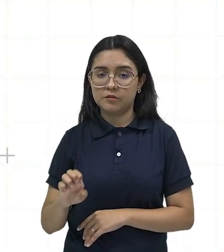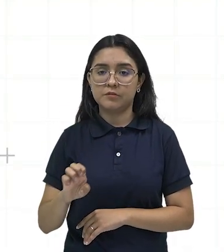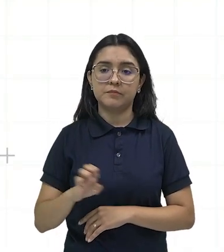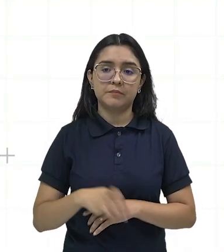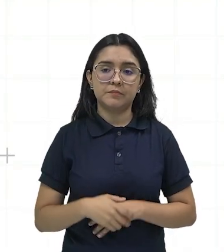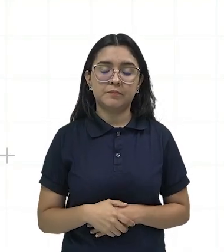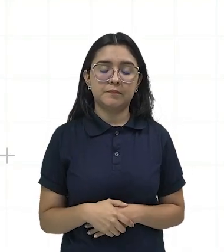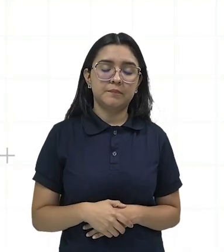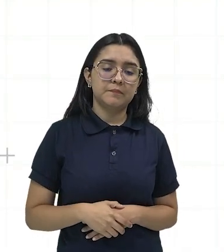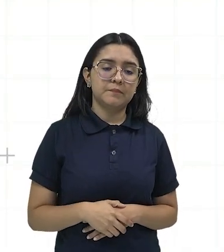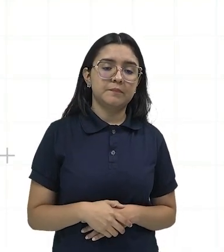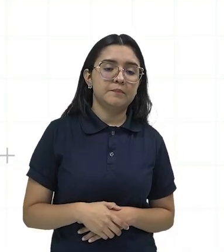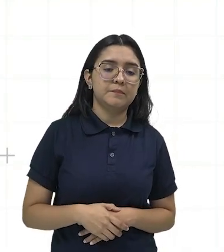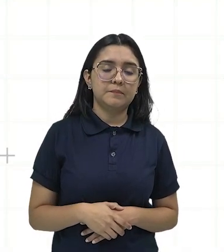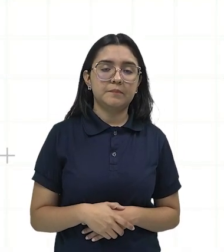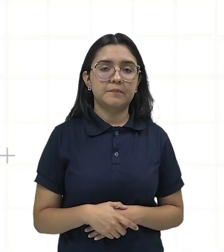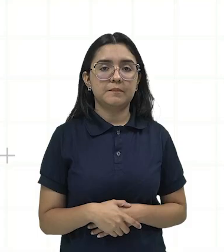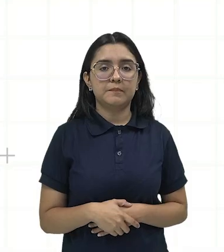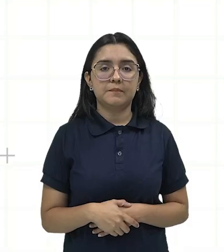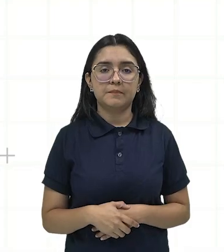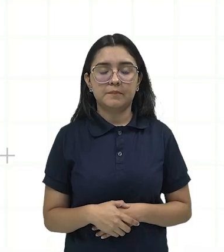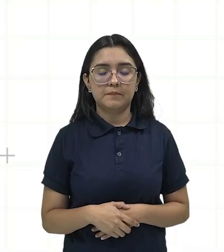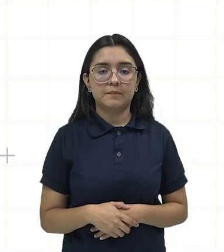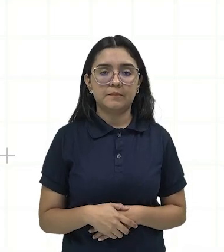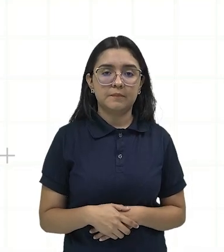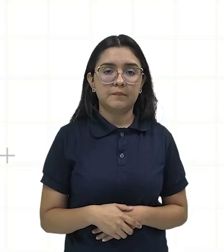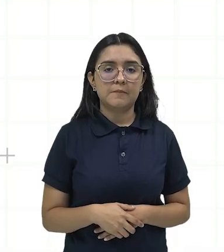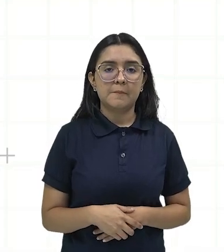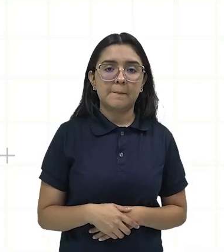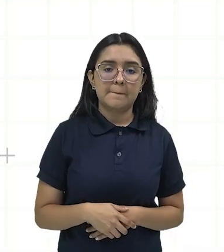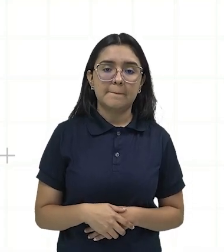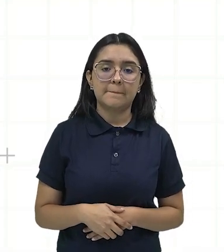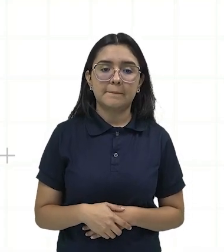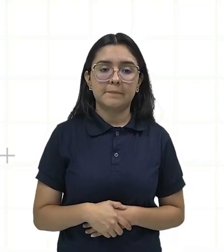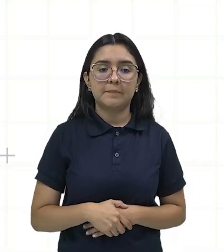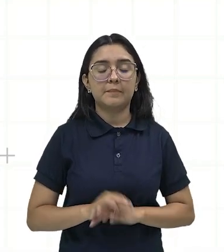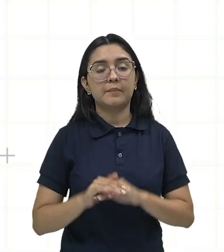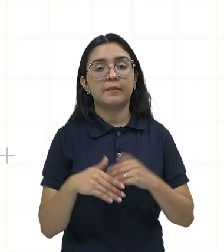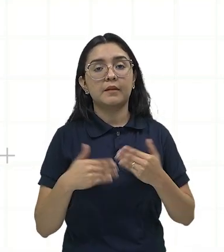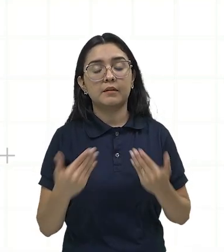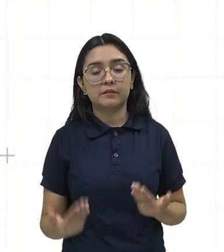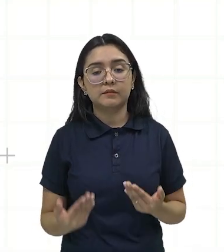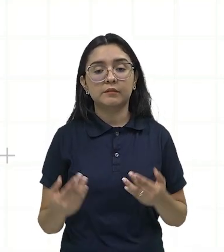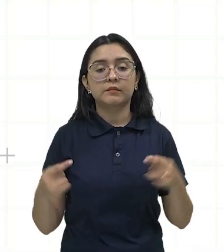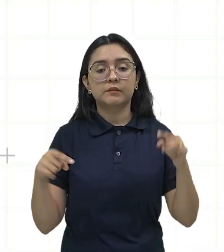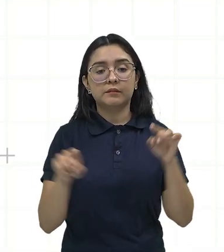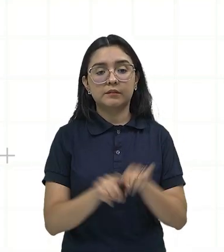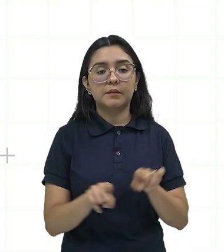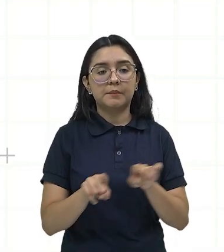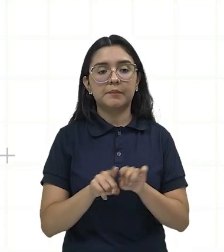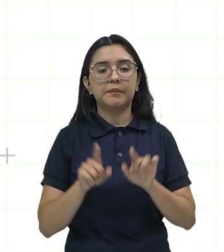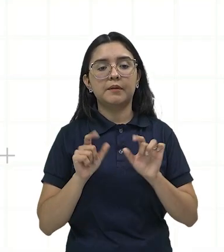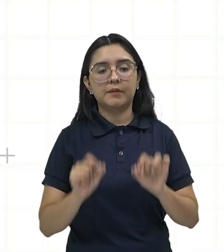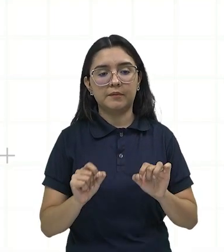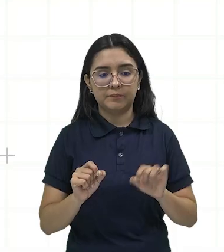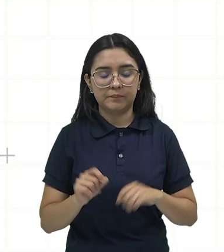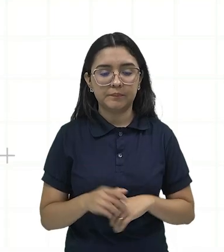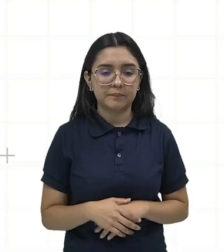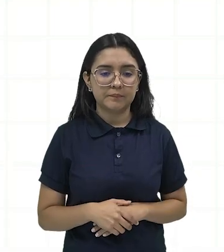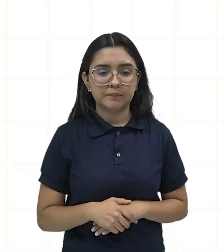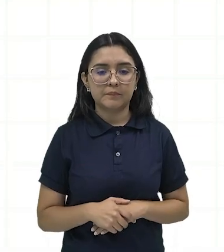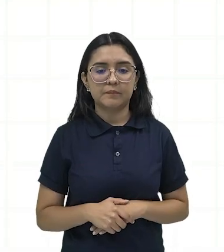o material é condutor ou isolante. E a resistividade também é conhecida